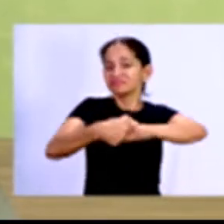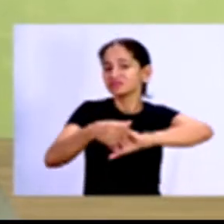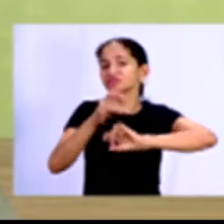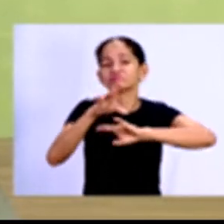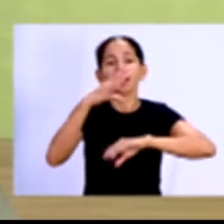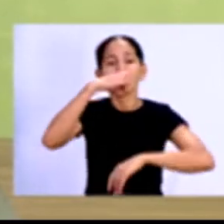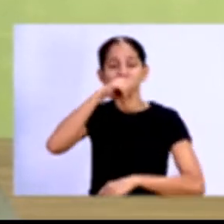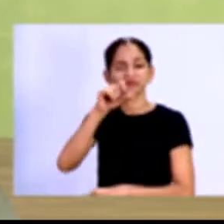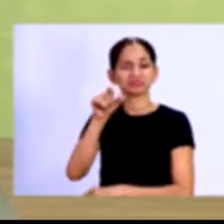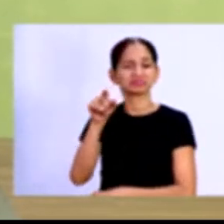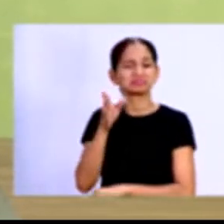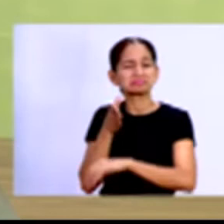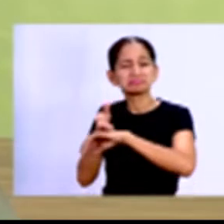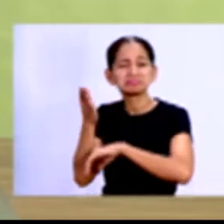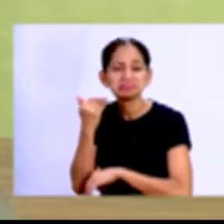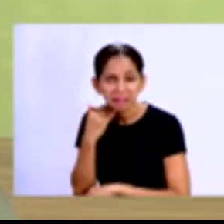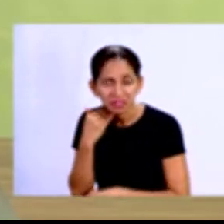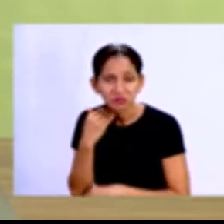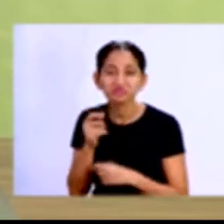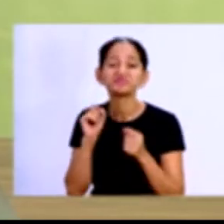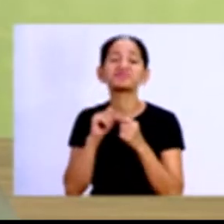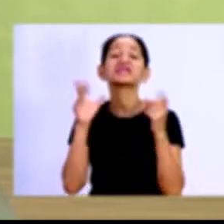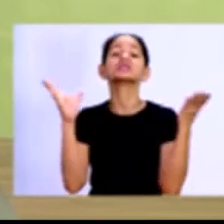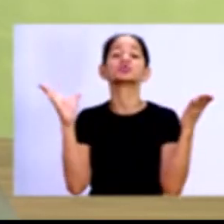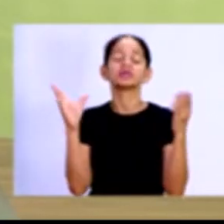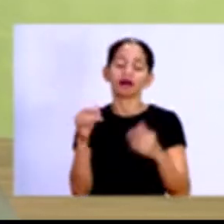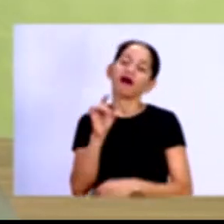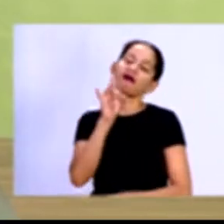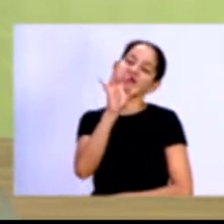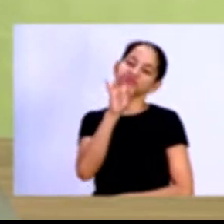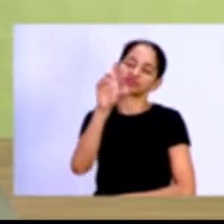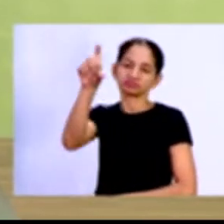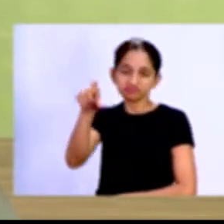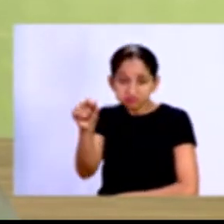eletrônico, só para sacar dinheiro, porque ele faz ali movimentação, transferência,